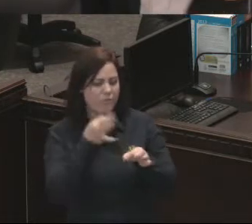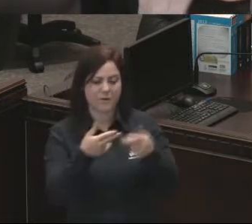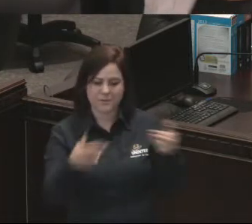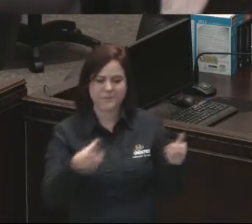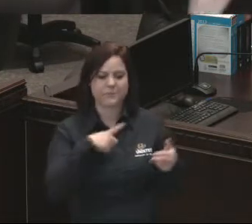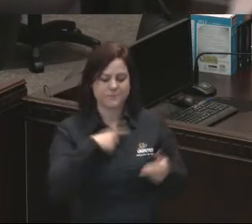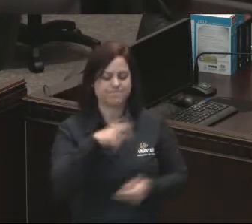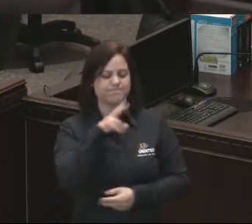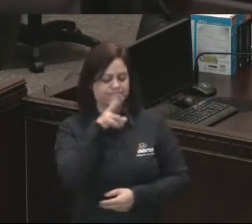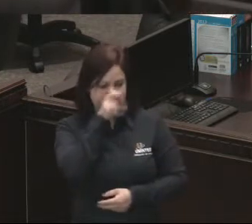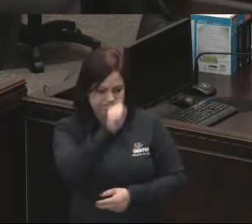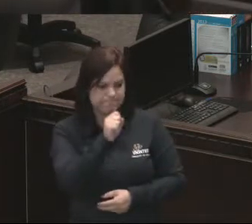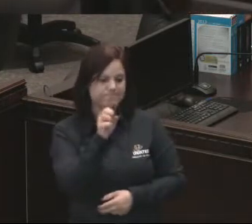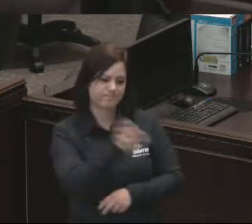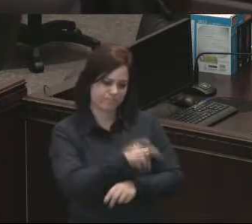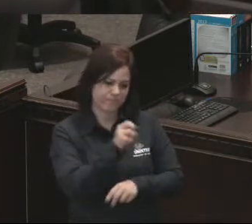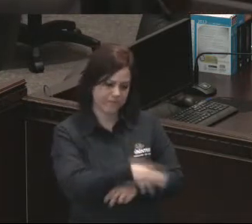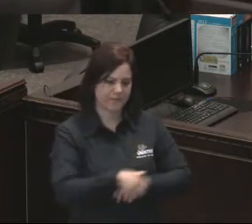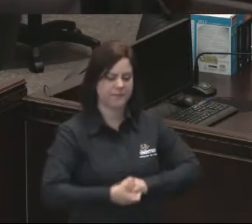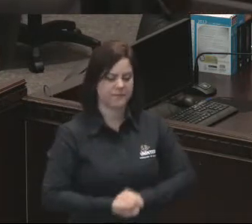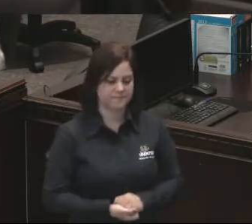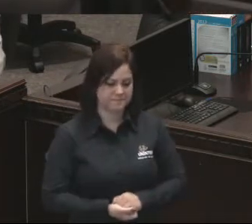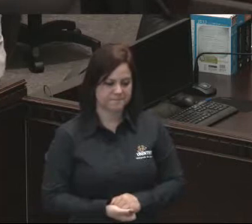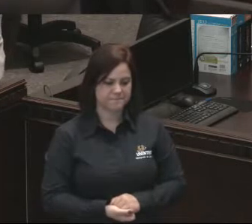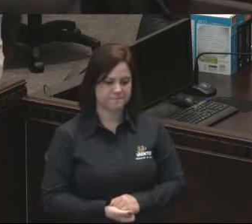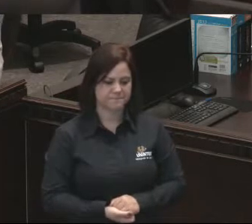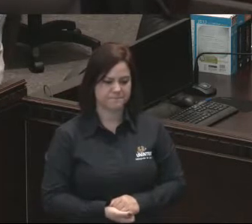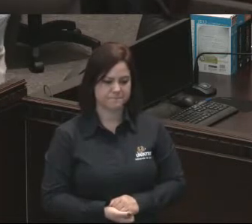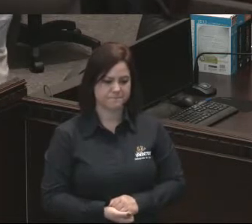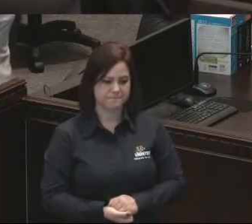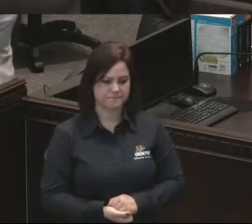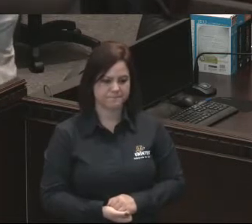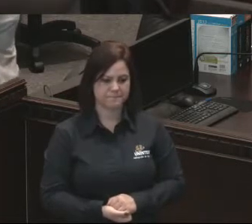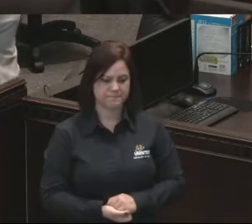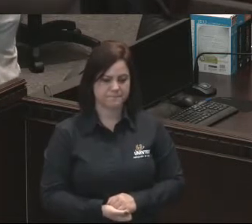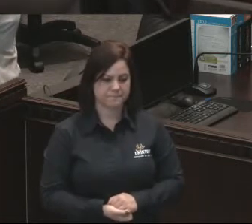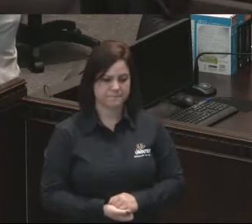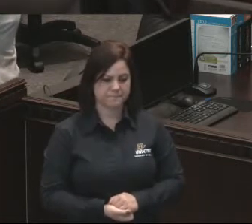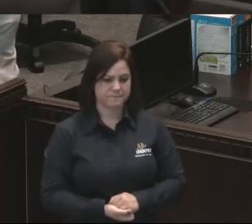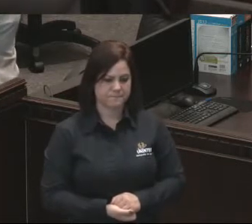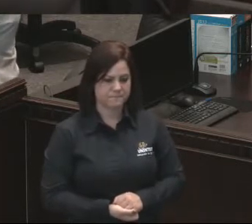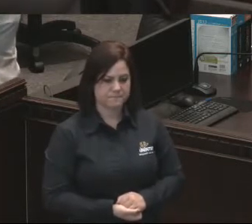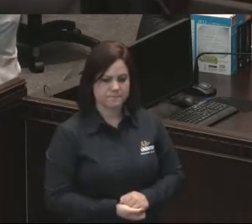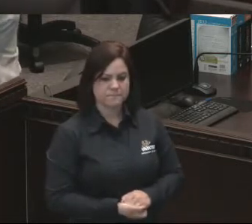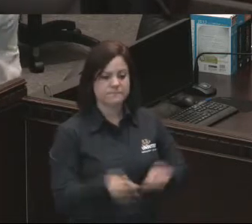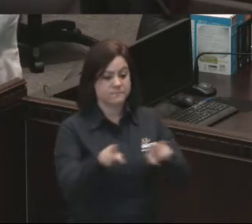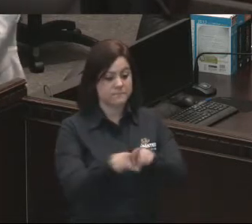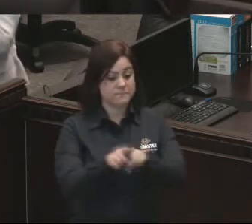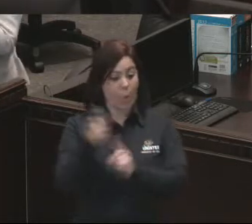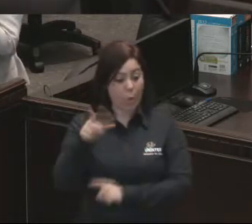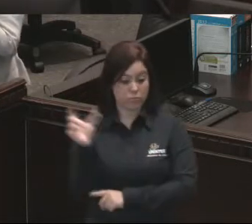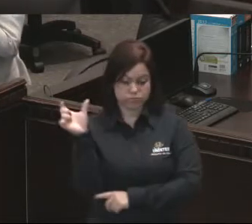esses resíduos, apresentaram esses resíduos, esses compostos. Os herbicidas também é uma